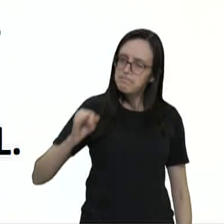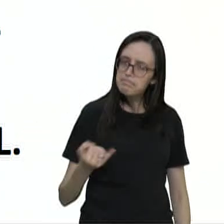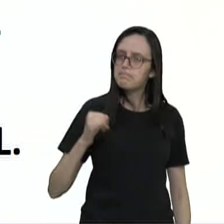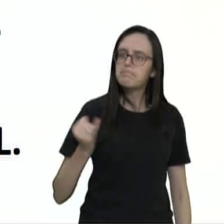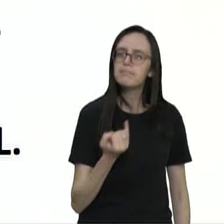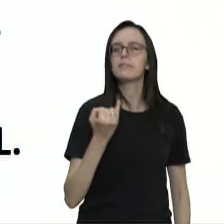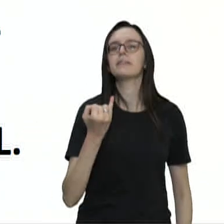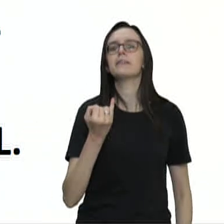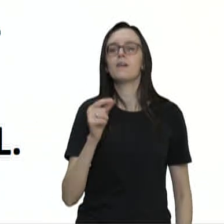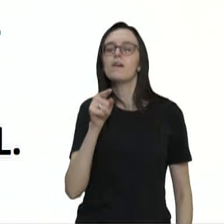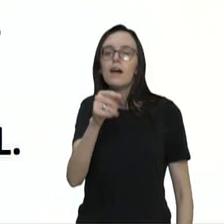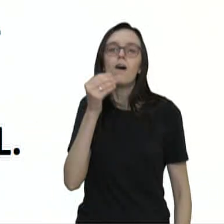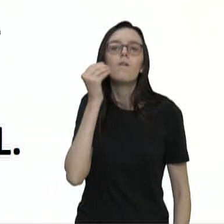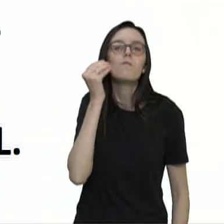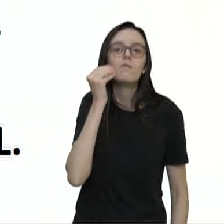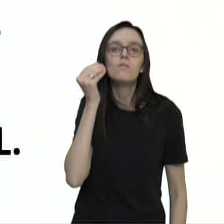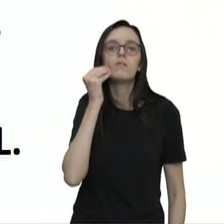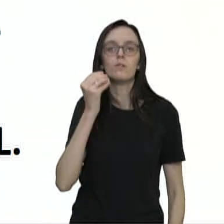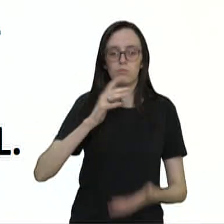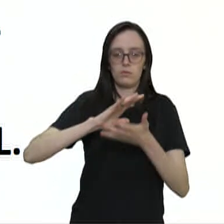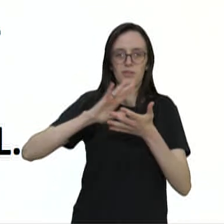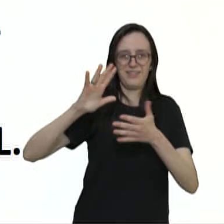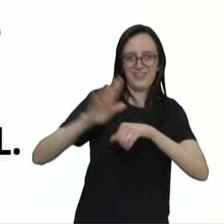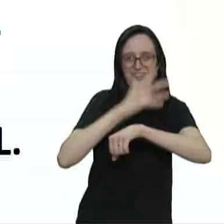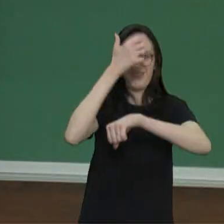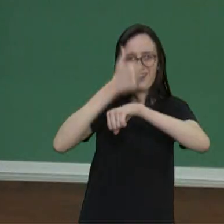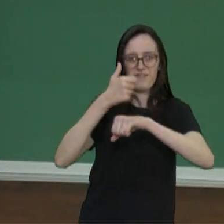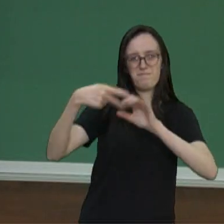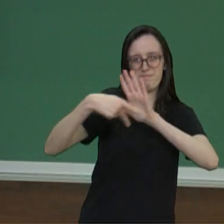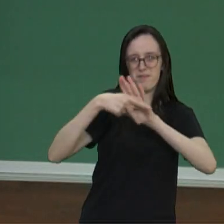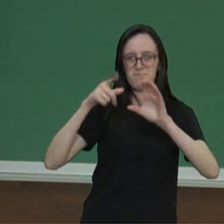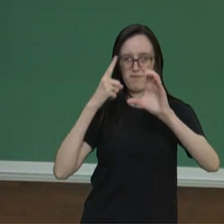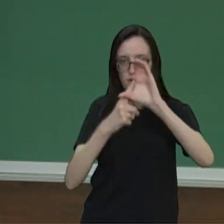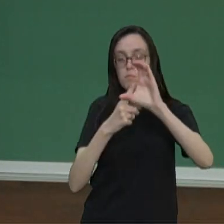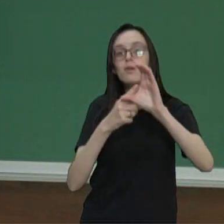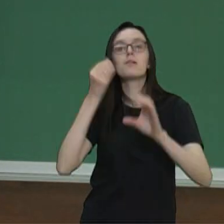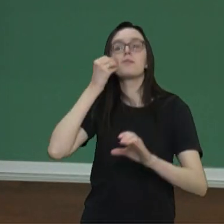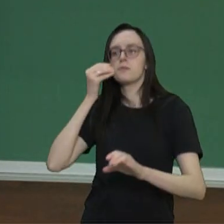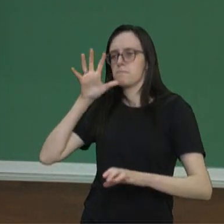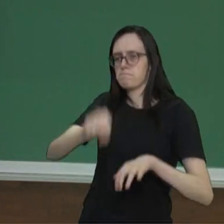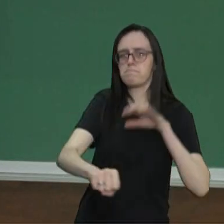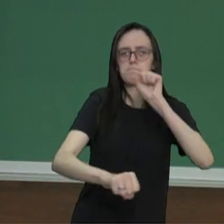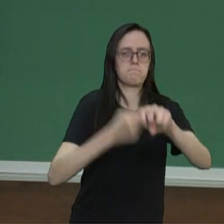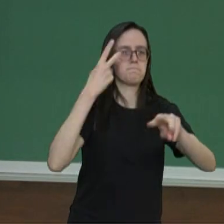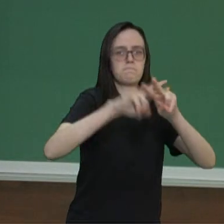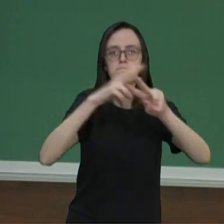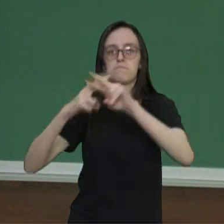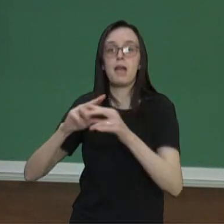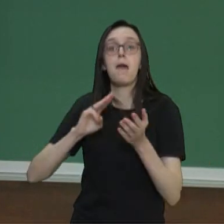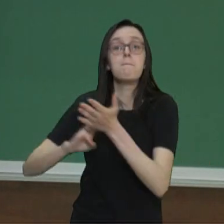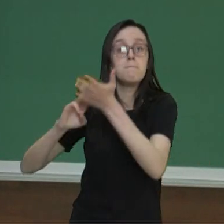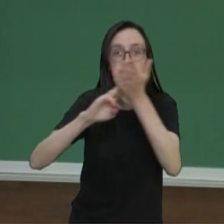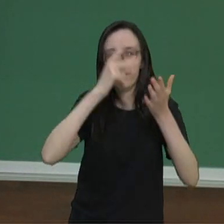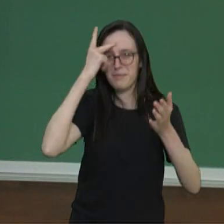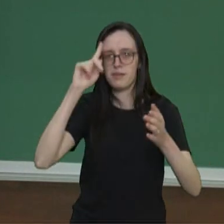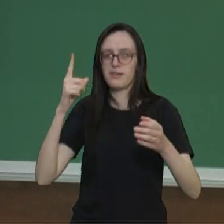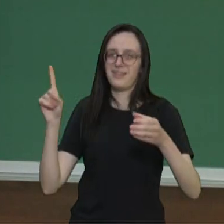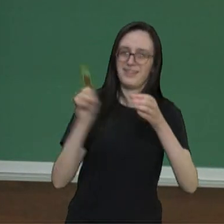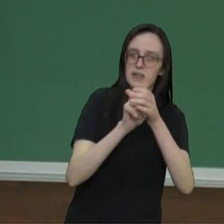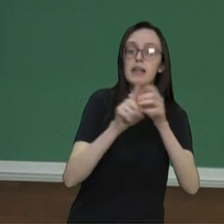aproveitou essa tentativa de golpe comunista e prendeu membros e simpatizantes